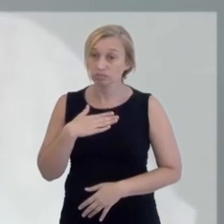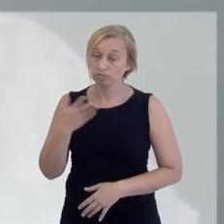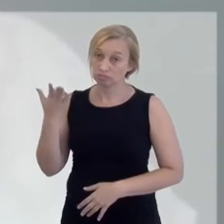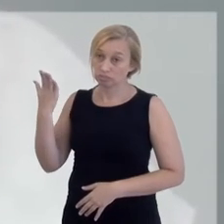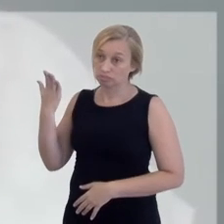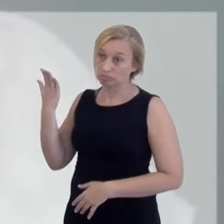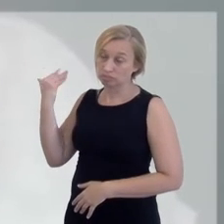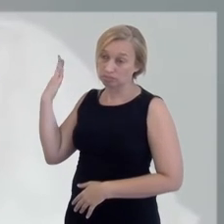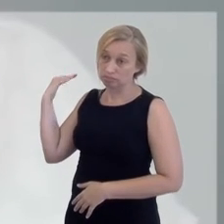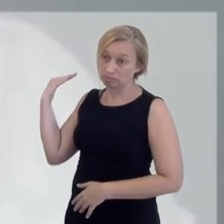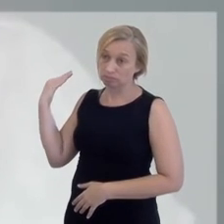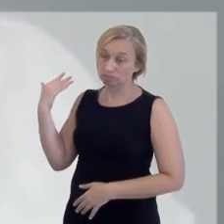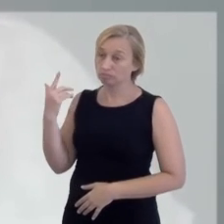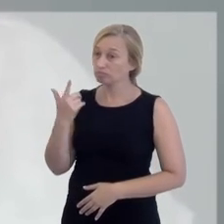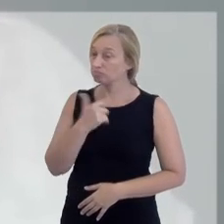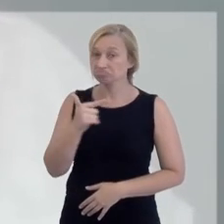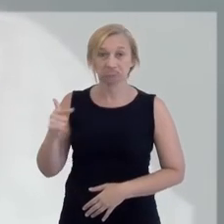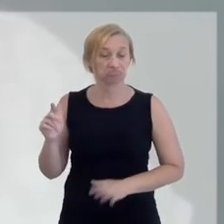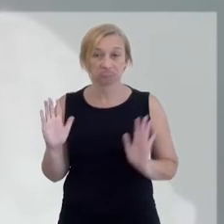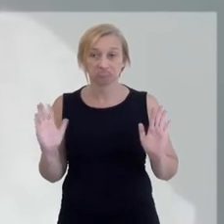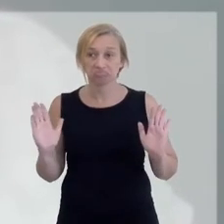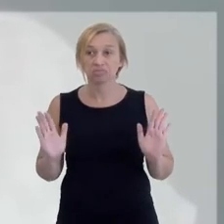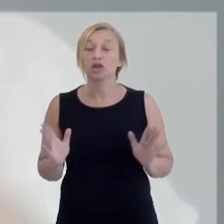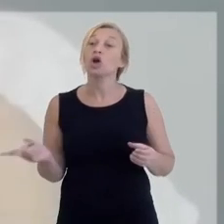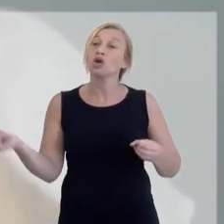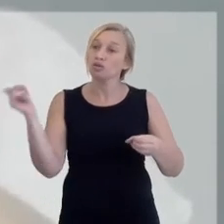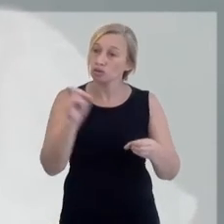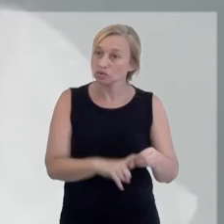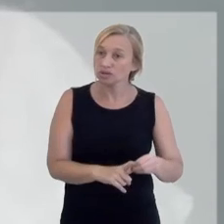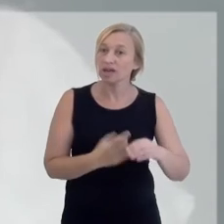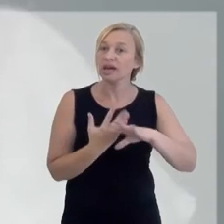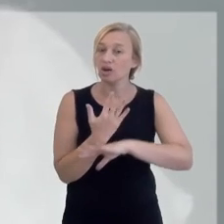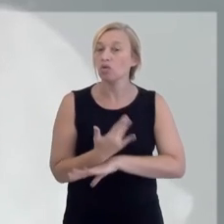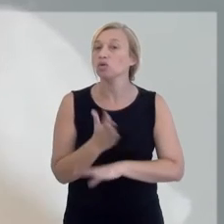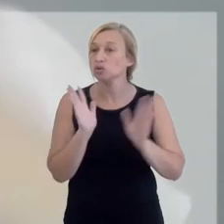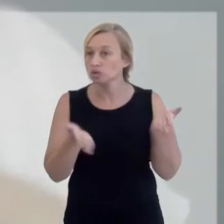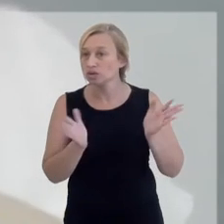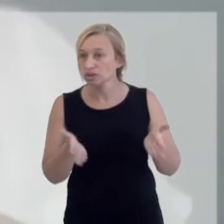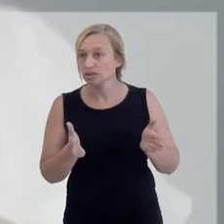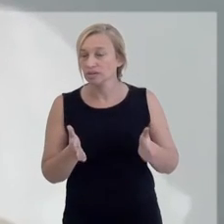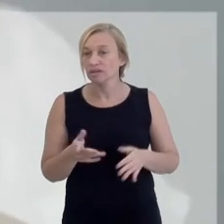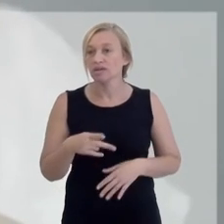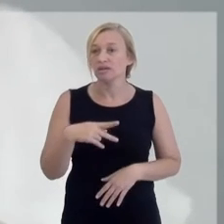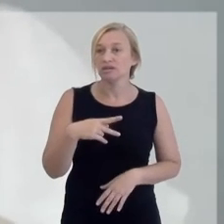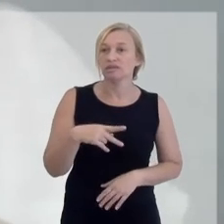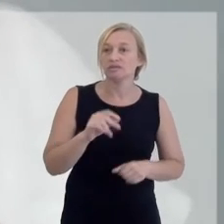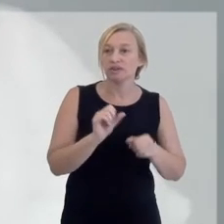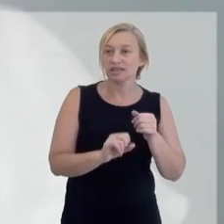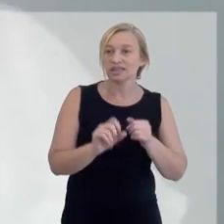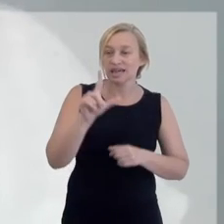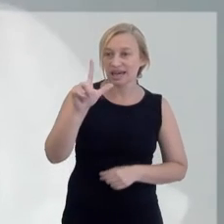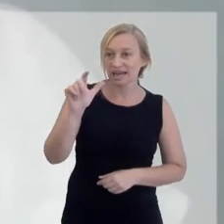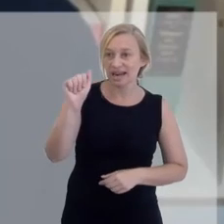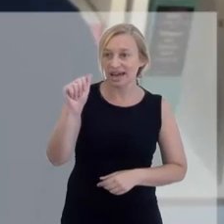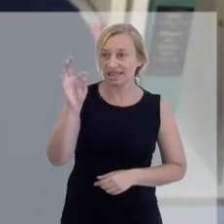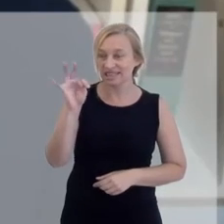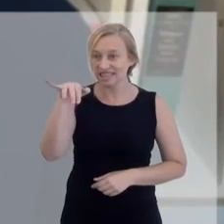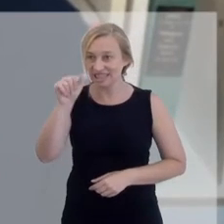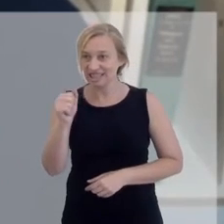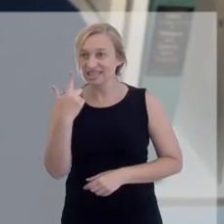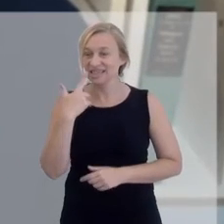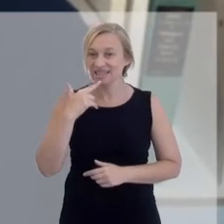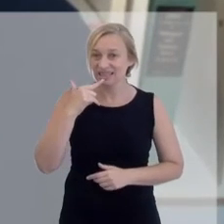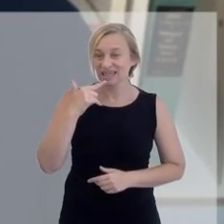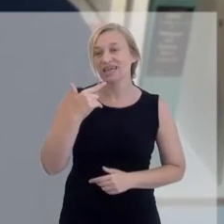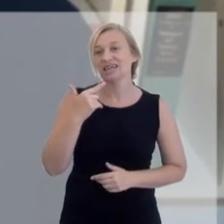minha época, era um assunto que não existia. E assim, eu voltei para a UERJ agora, para fazer latim.